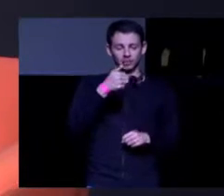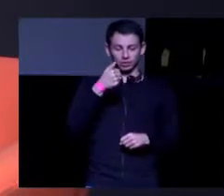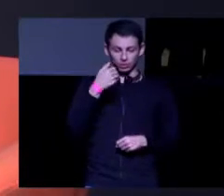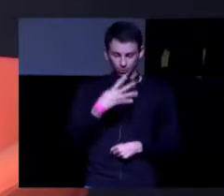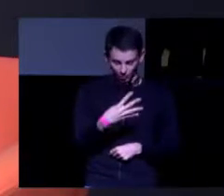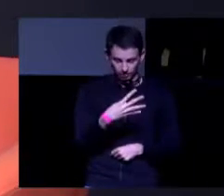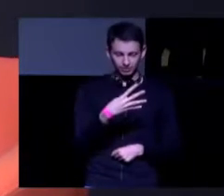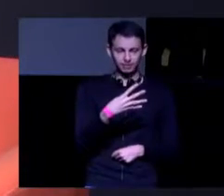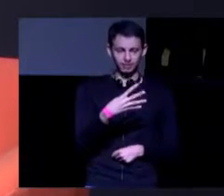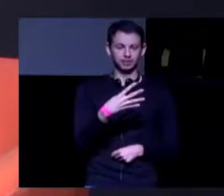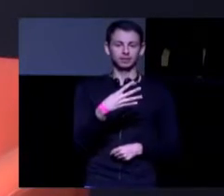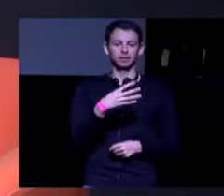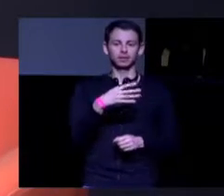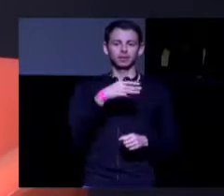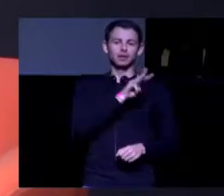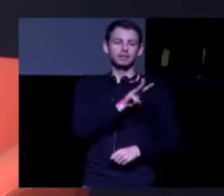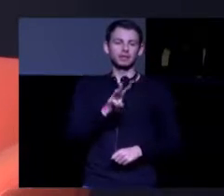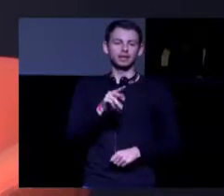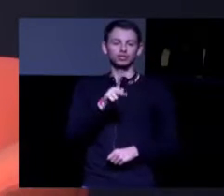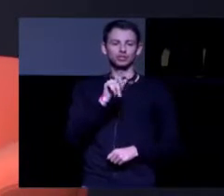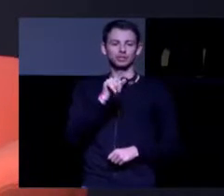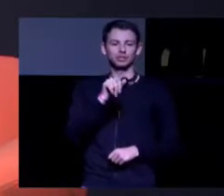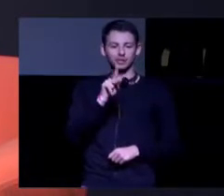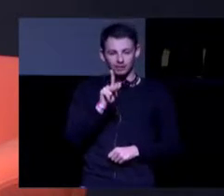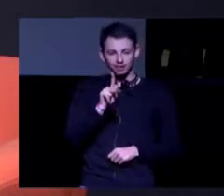maior plataforma de financiamento coletivo do mundo,